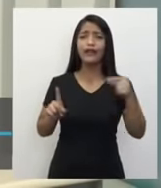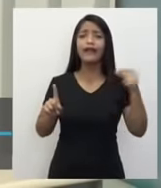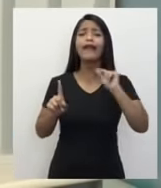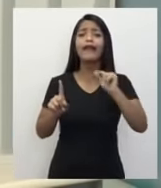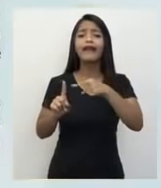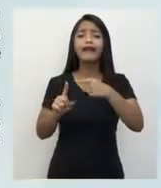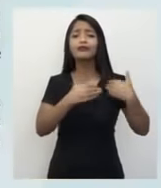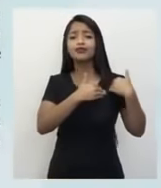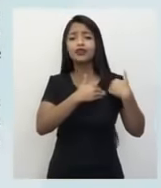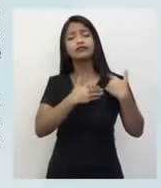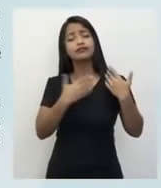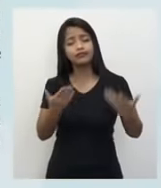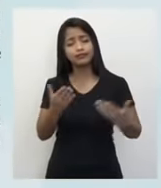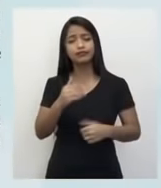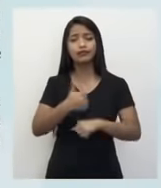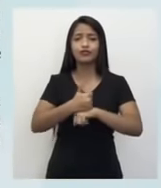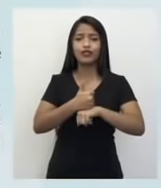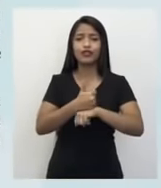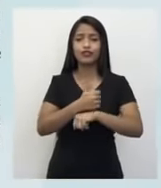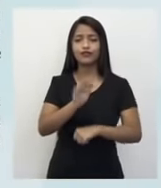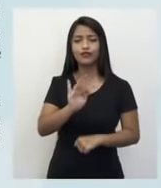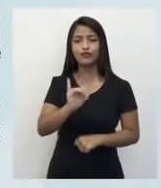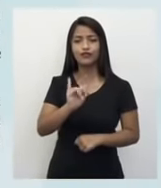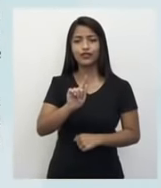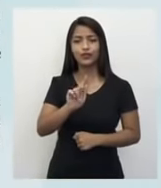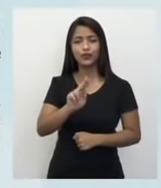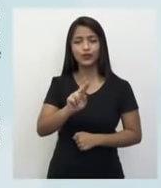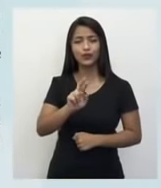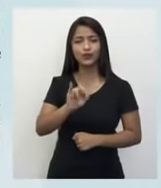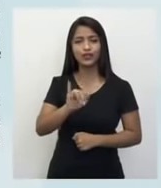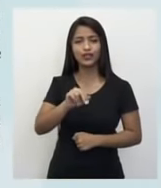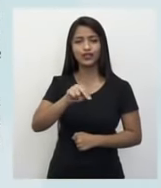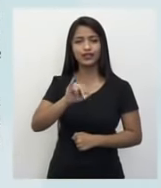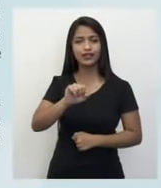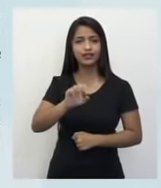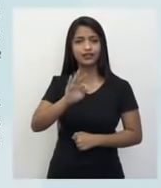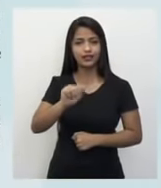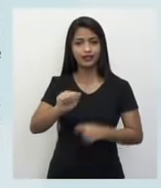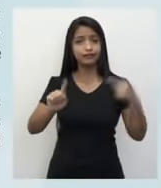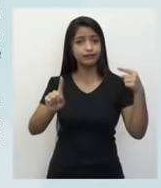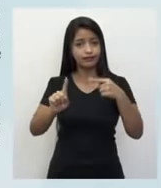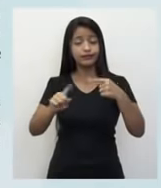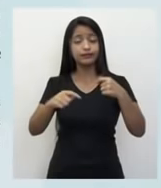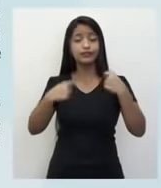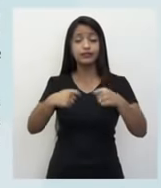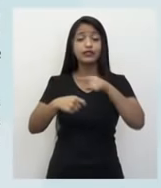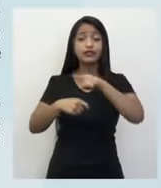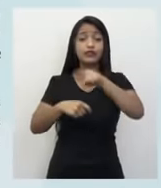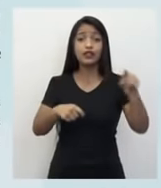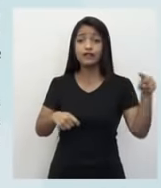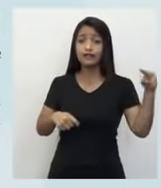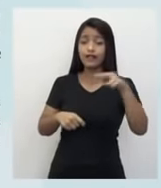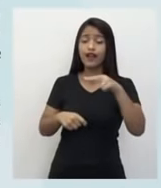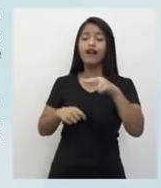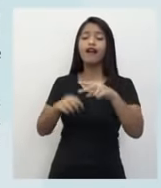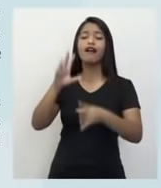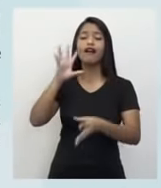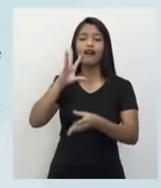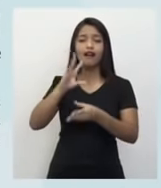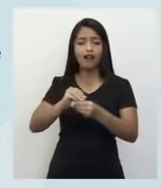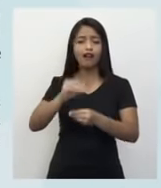o figurinista, ele tem que deixar fácil a identificação daquele personagem e em qual época se passa a cena e a mensagem a